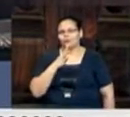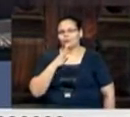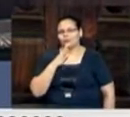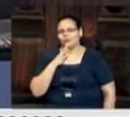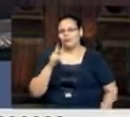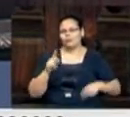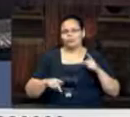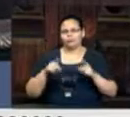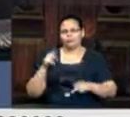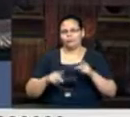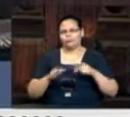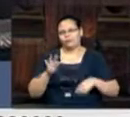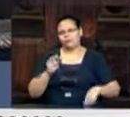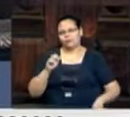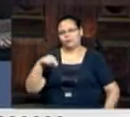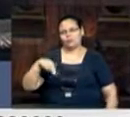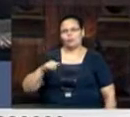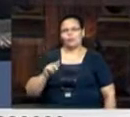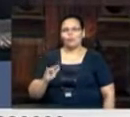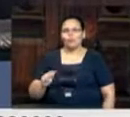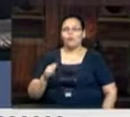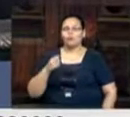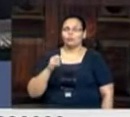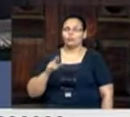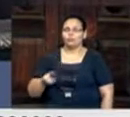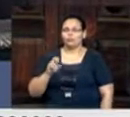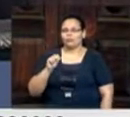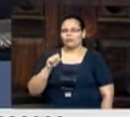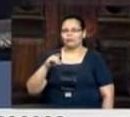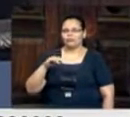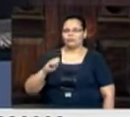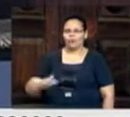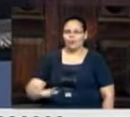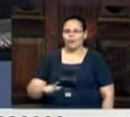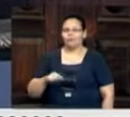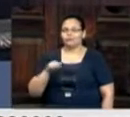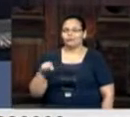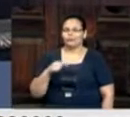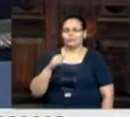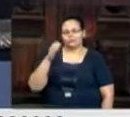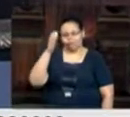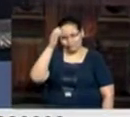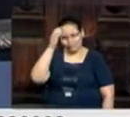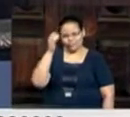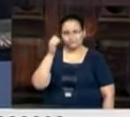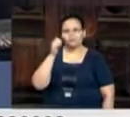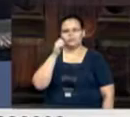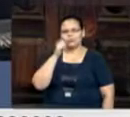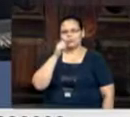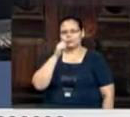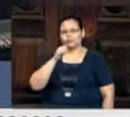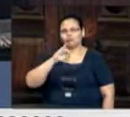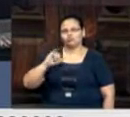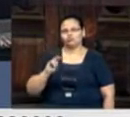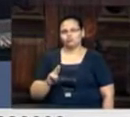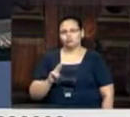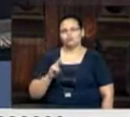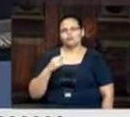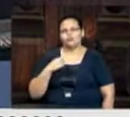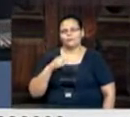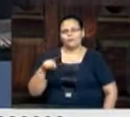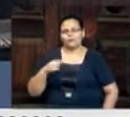Tanguá. Mas, doutor Sadinoel, deputada Tia Ju, o que nós não queremos é cair na mesma